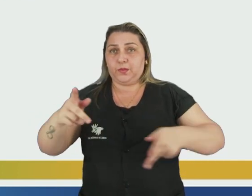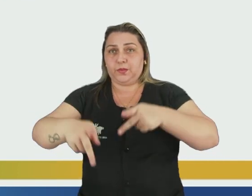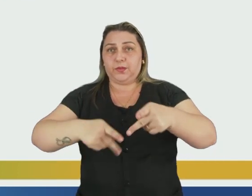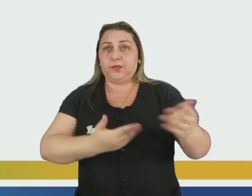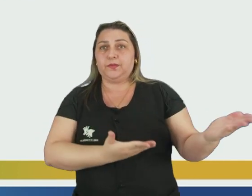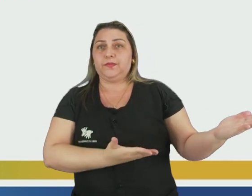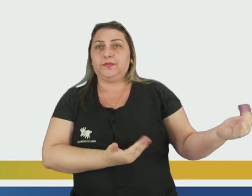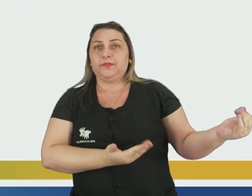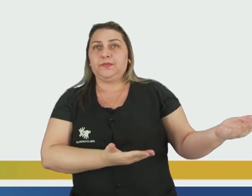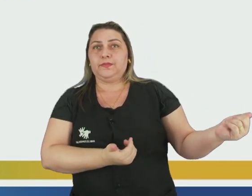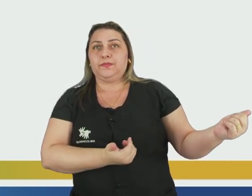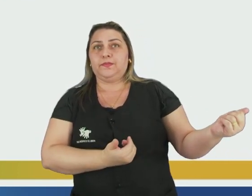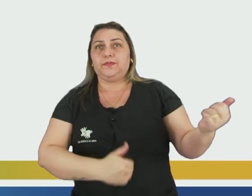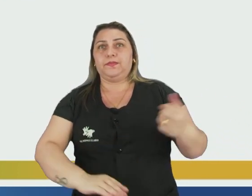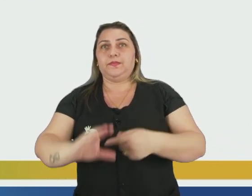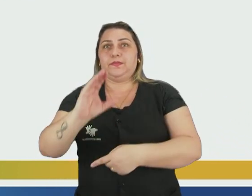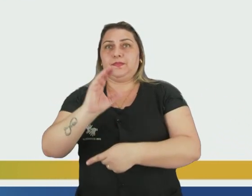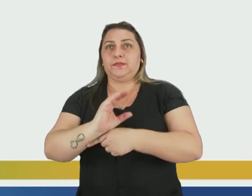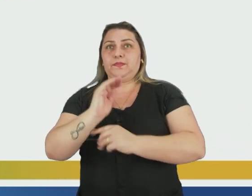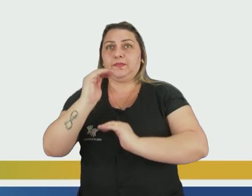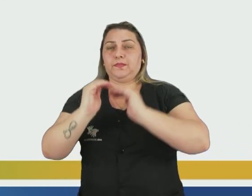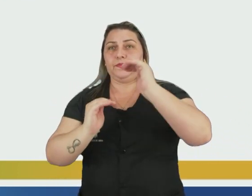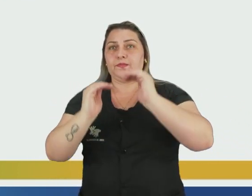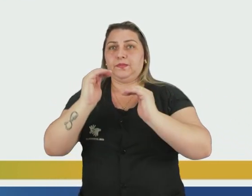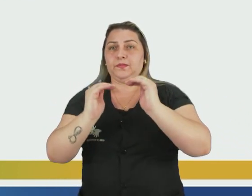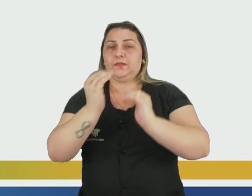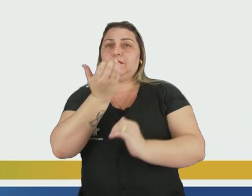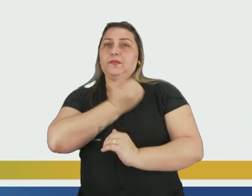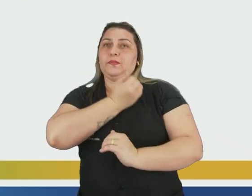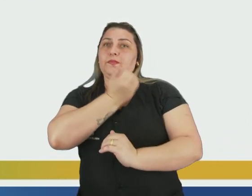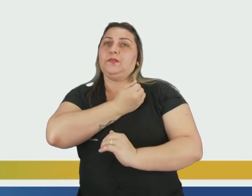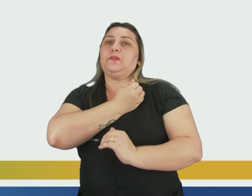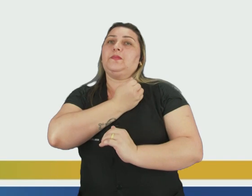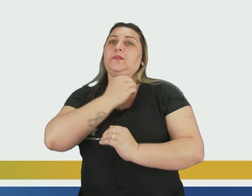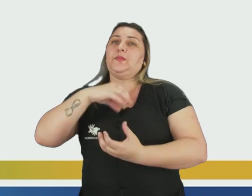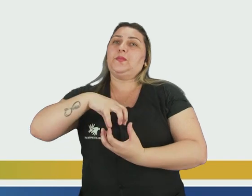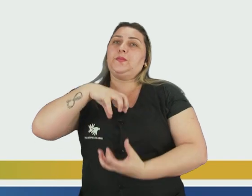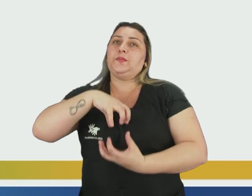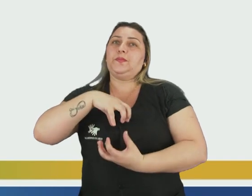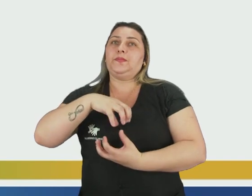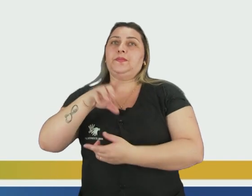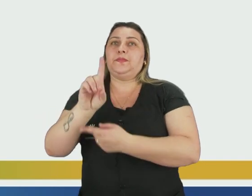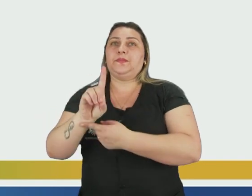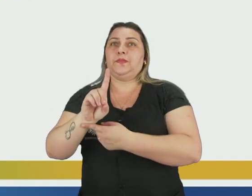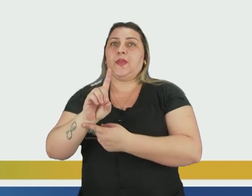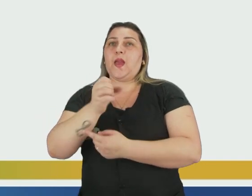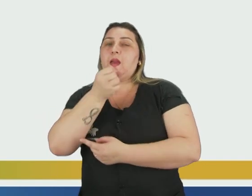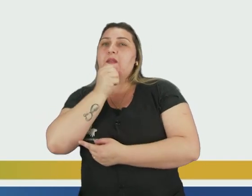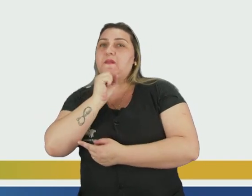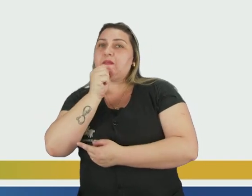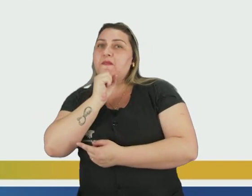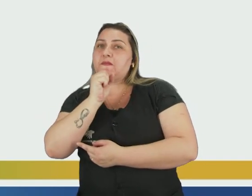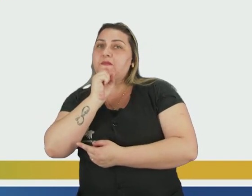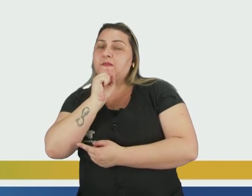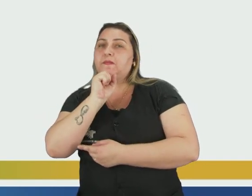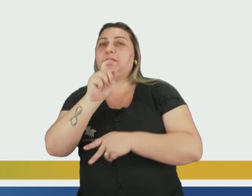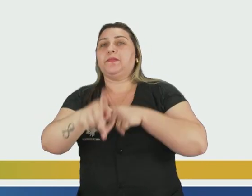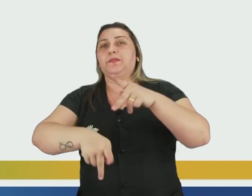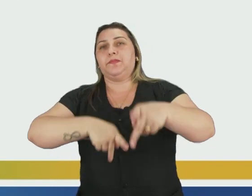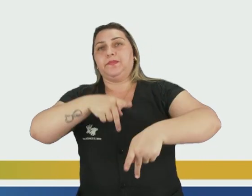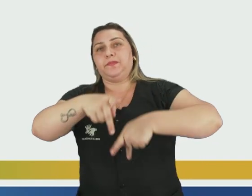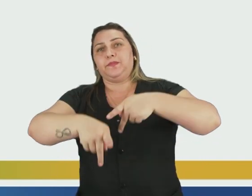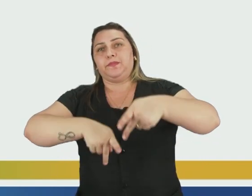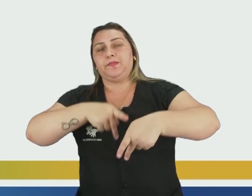Aumento da sua população jovem. C. Estabilidade no número de idosos. D. De